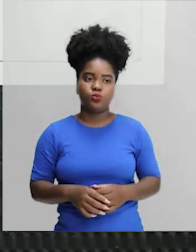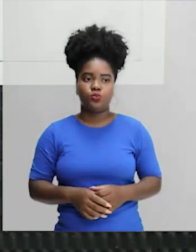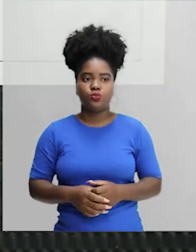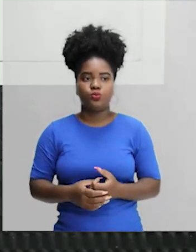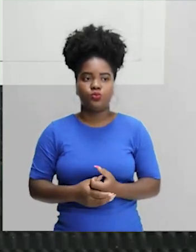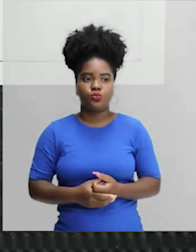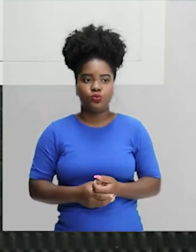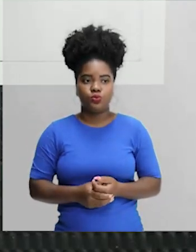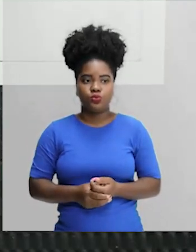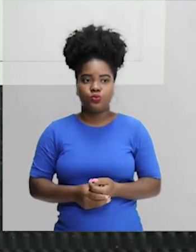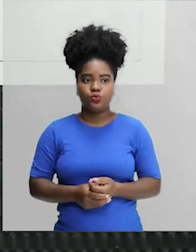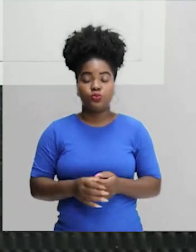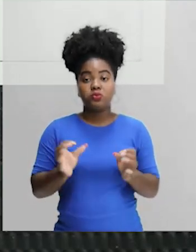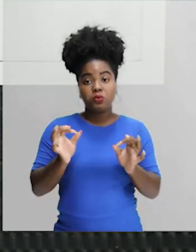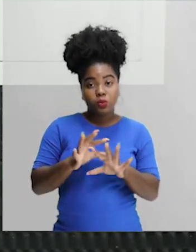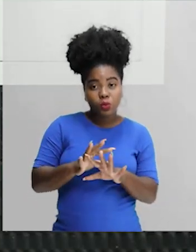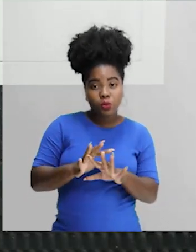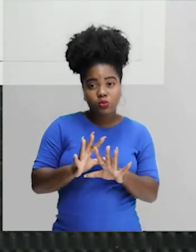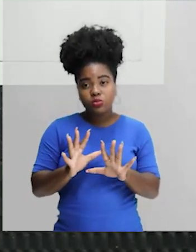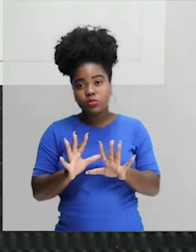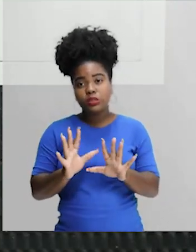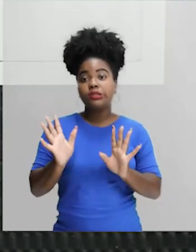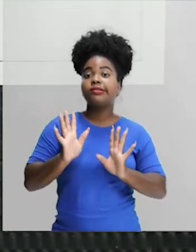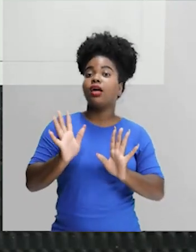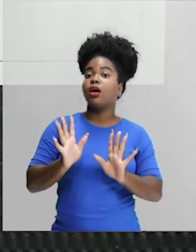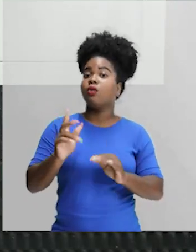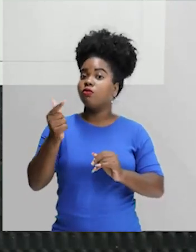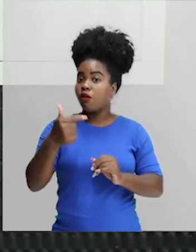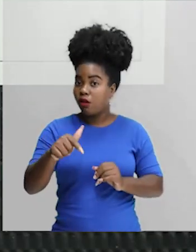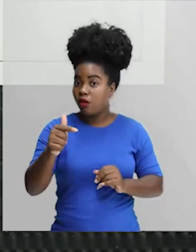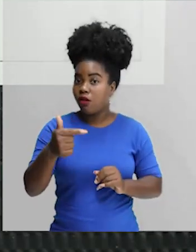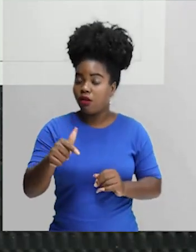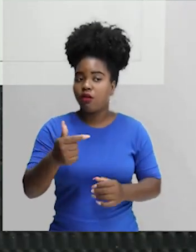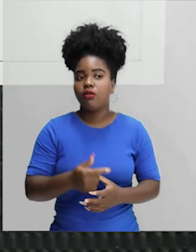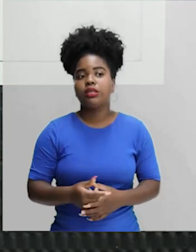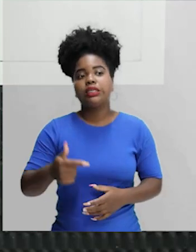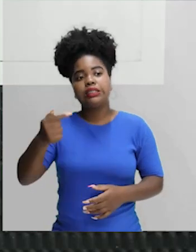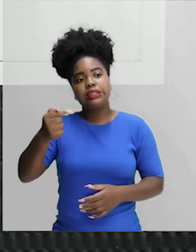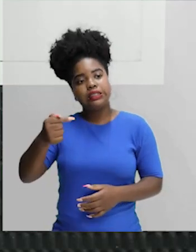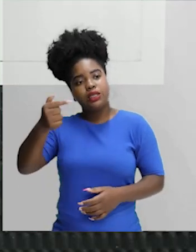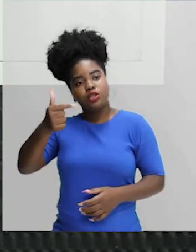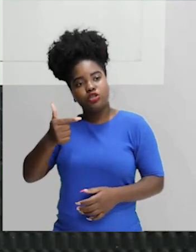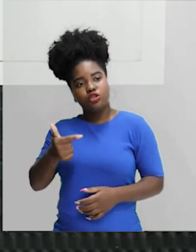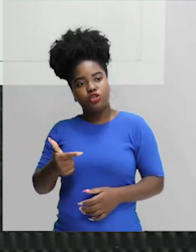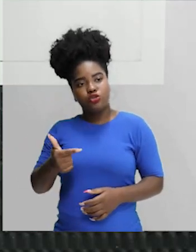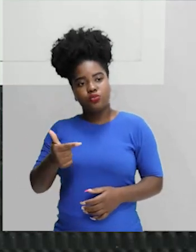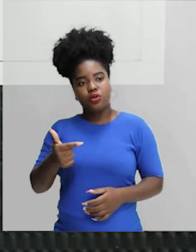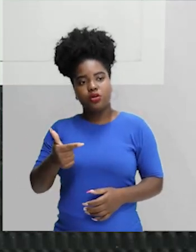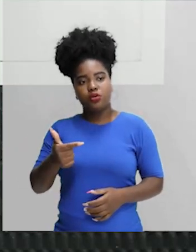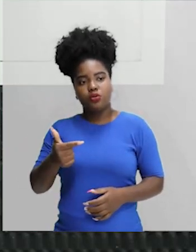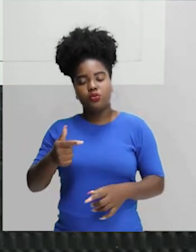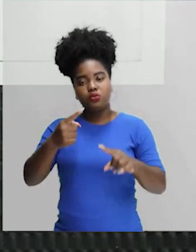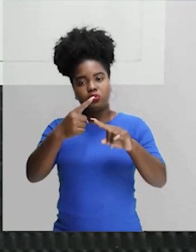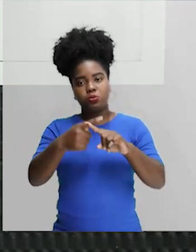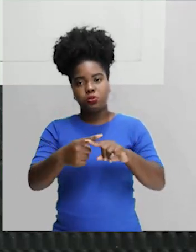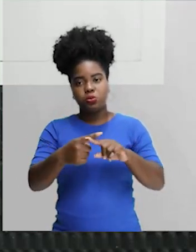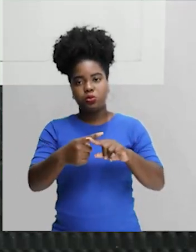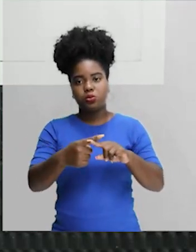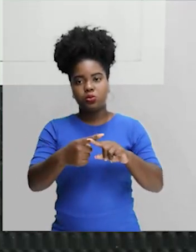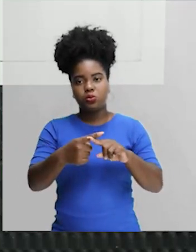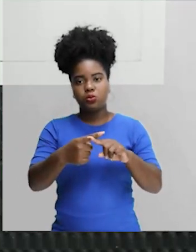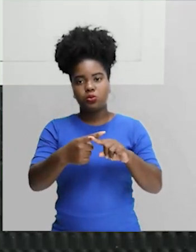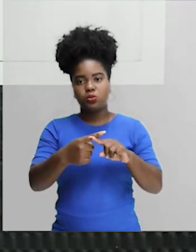Certo? Tudo bem, vamos repetir agora o processo, né? 7/2. 7/2